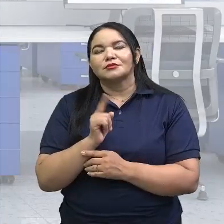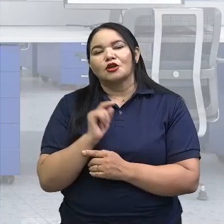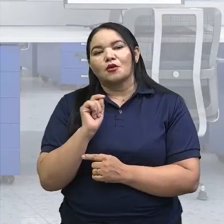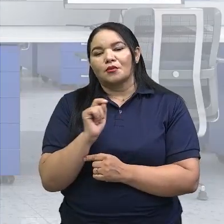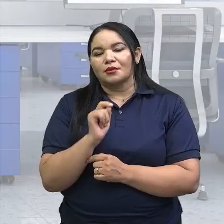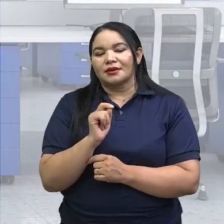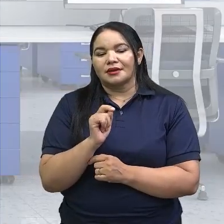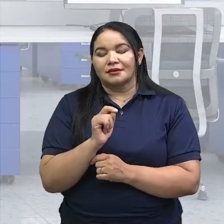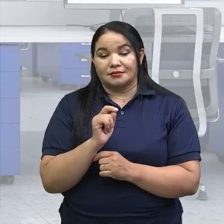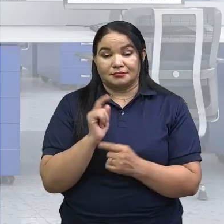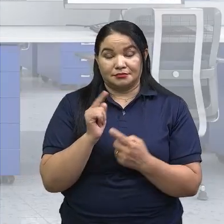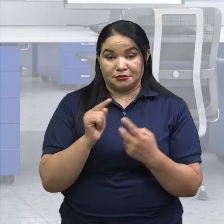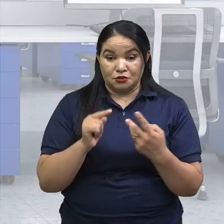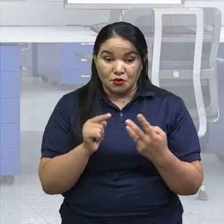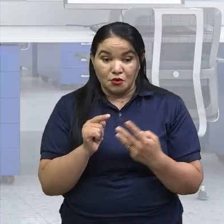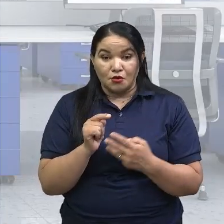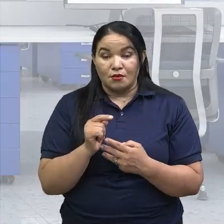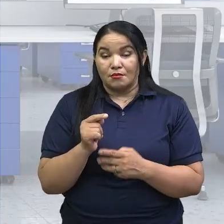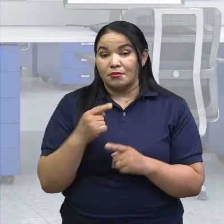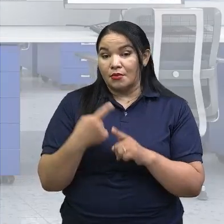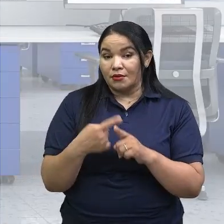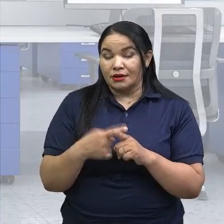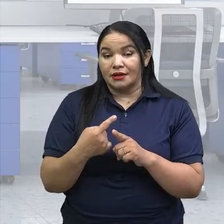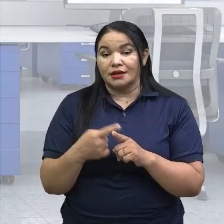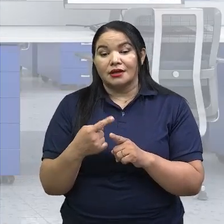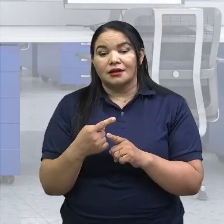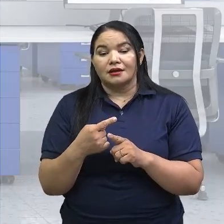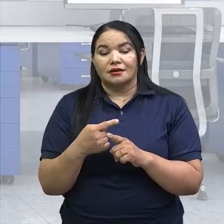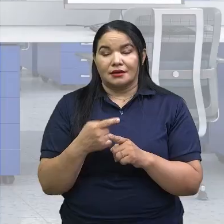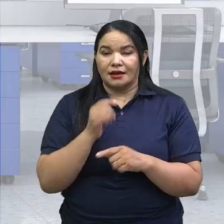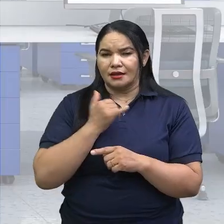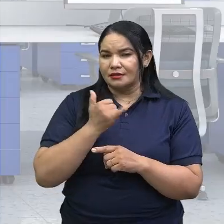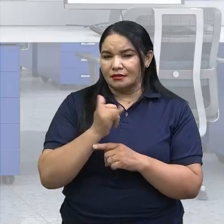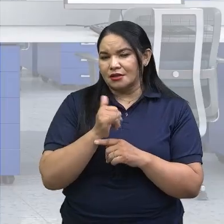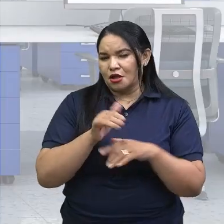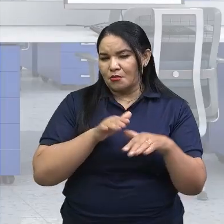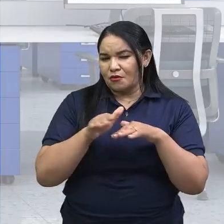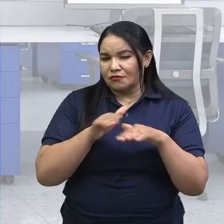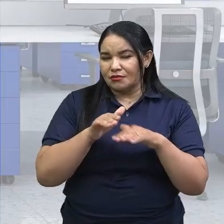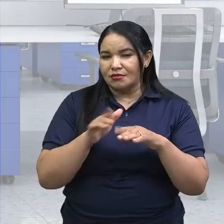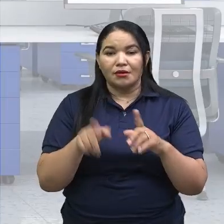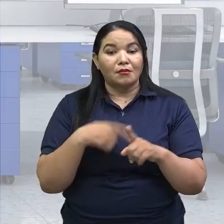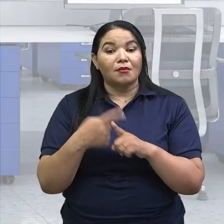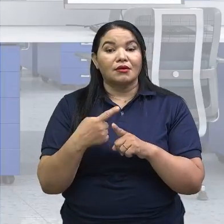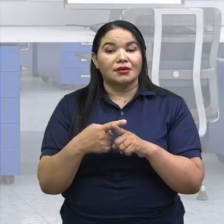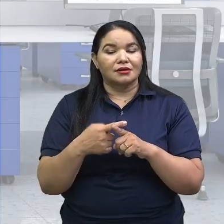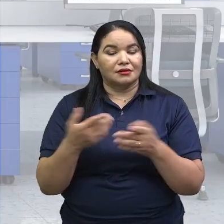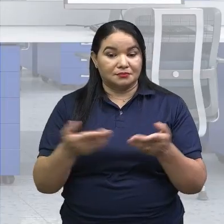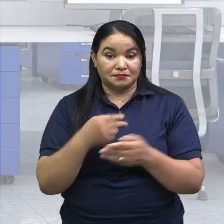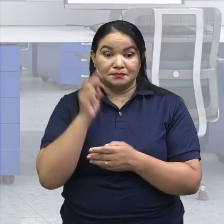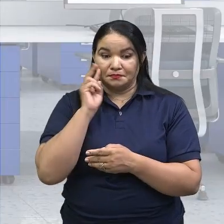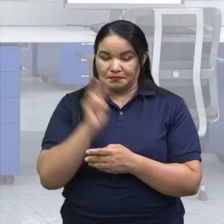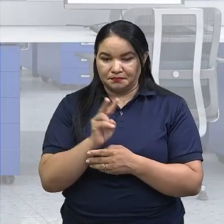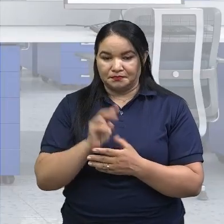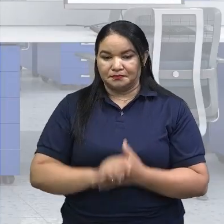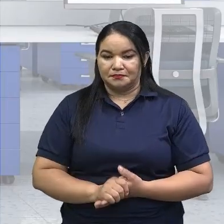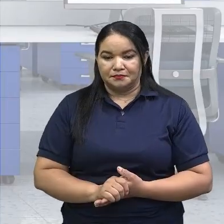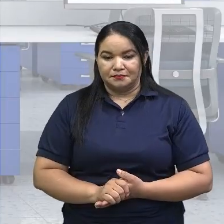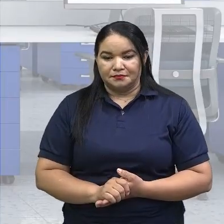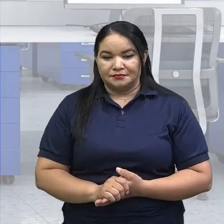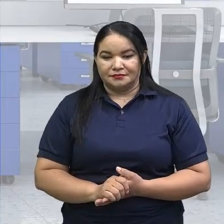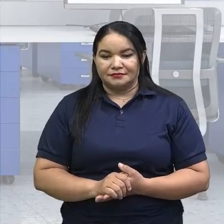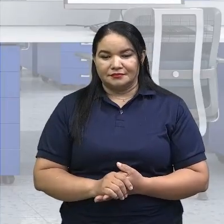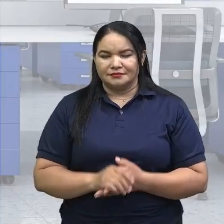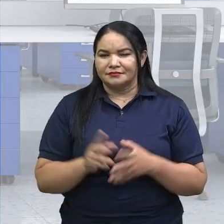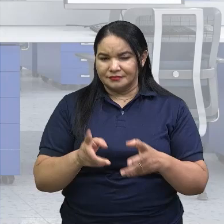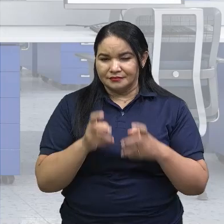esses dispositivos e por que elétrons em movimento? Você tem que observar, olha só,